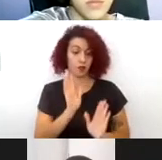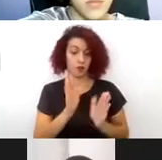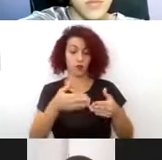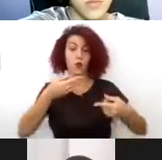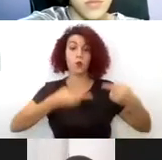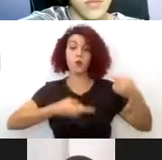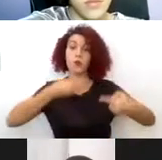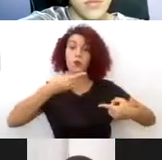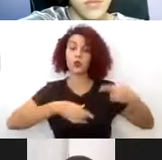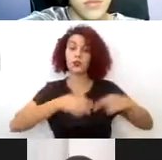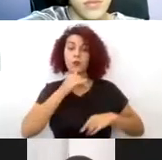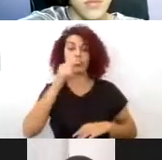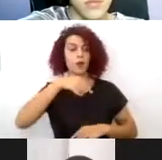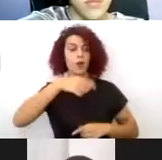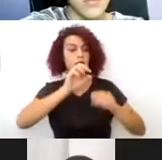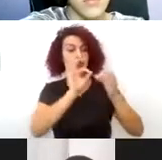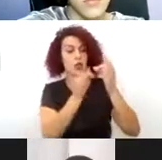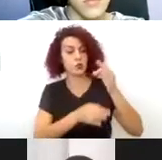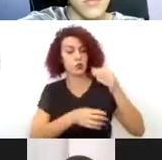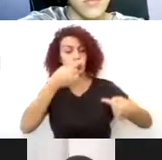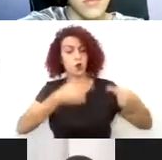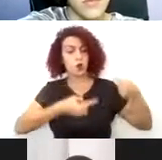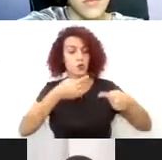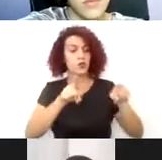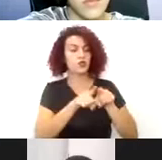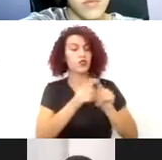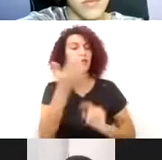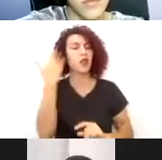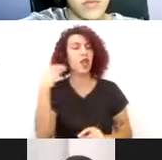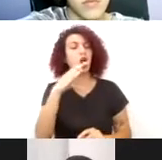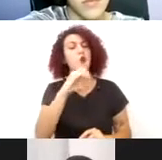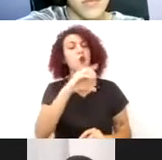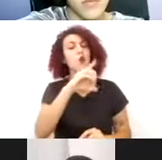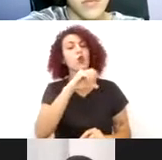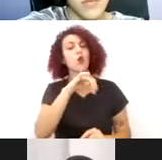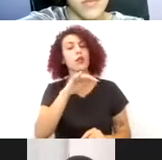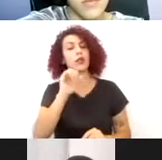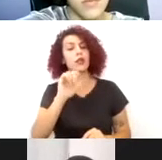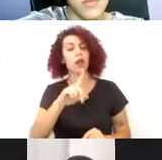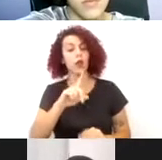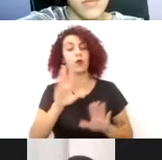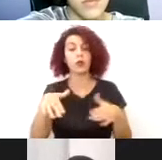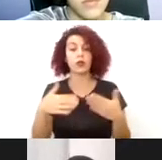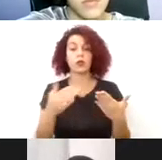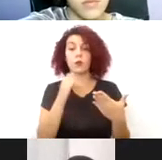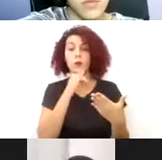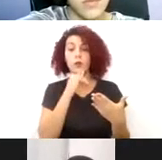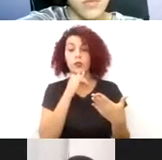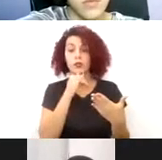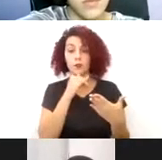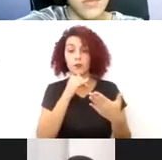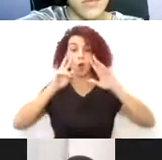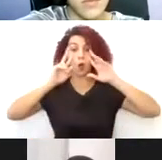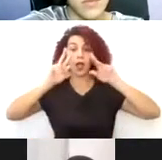fala gente essa estrutura de política a estrutura Colonial Então observa que o movimento do da do